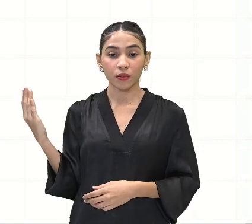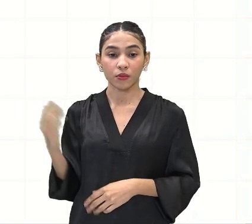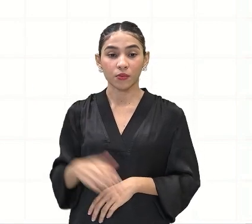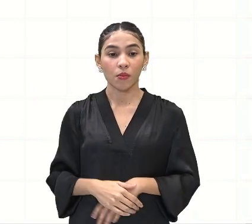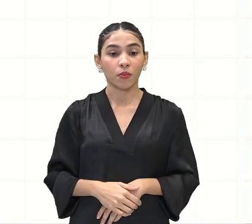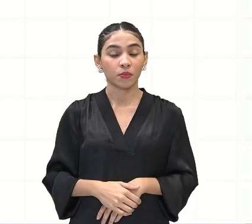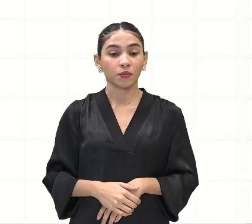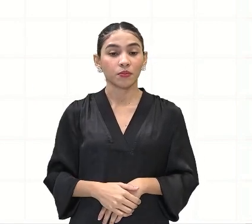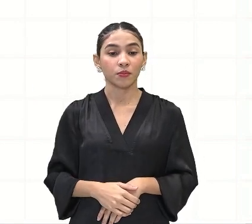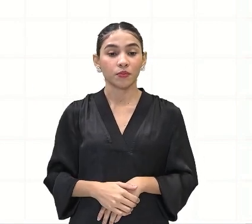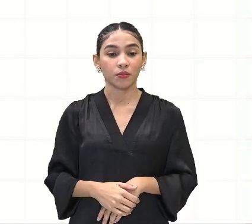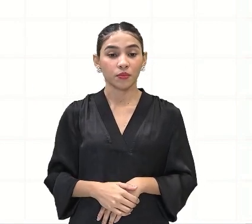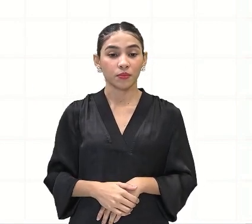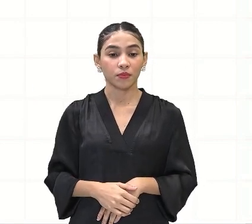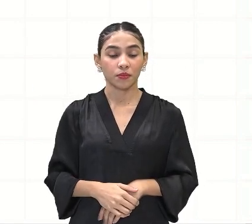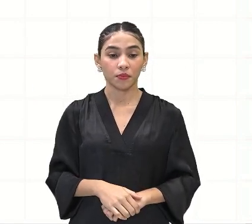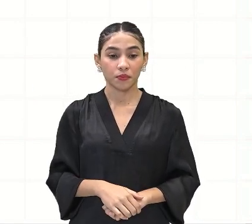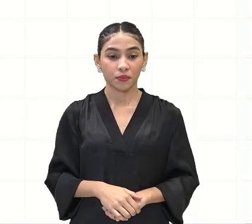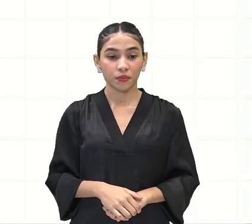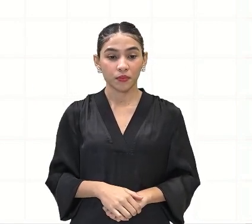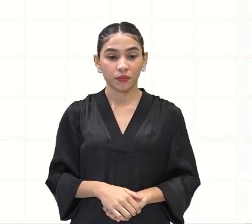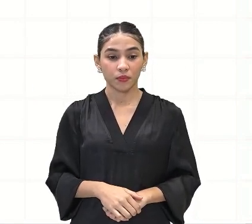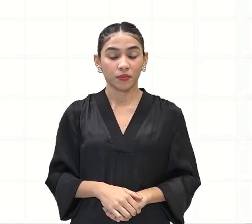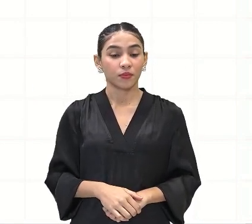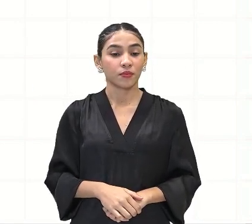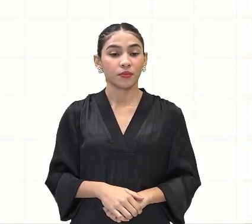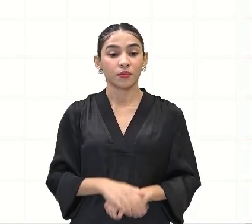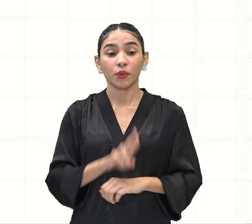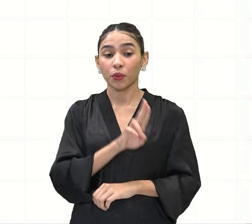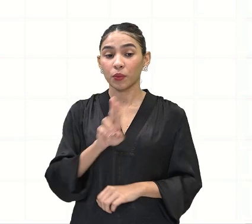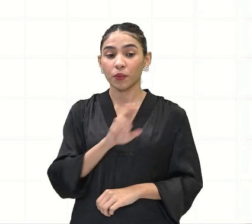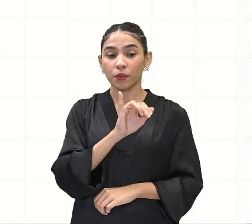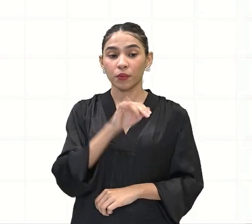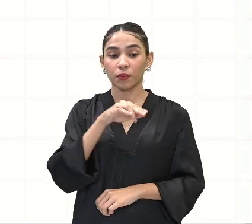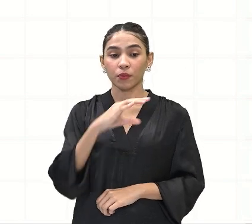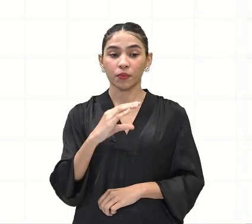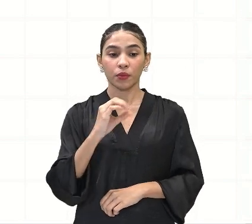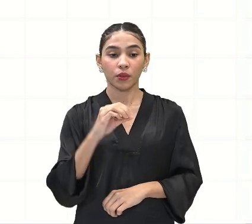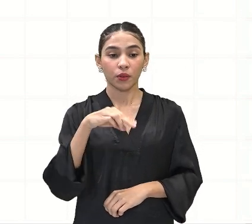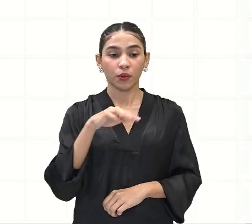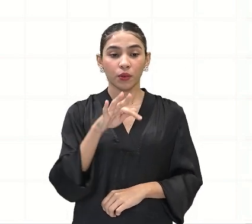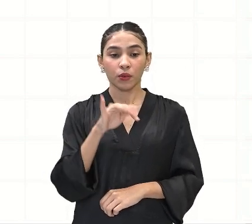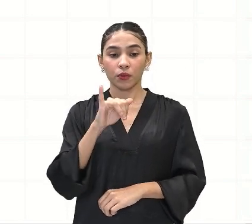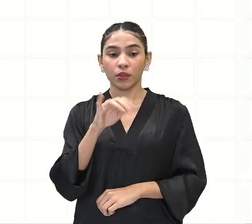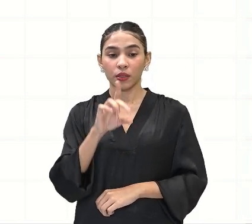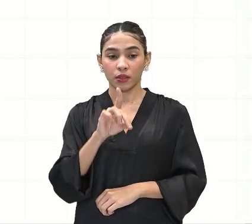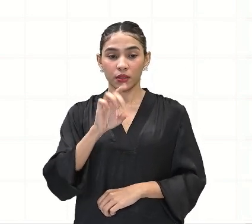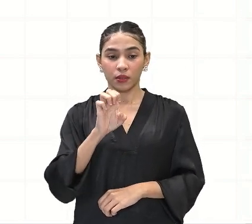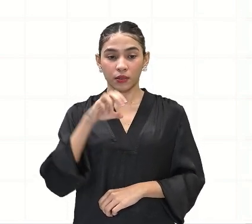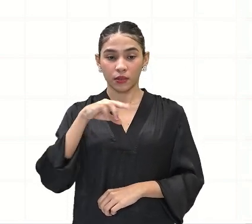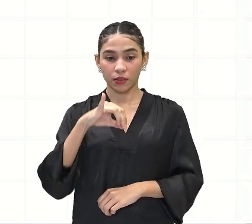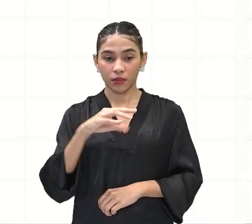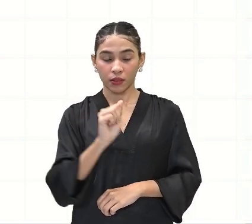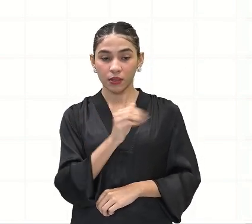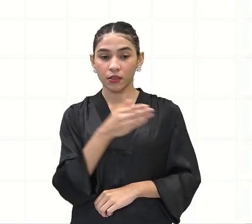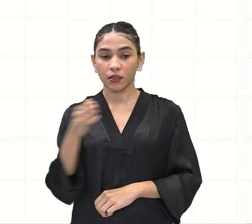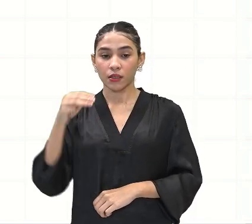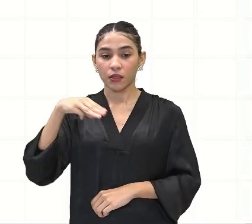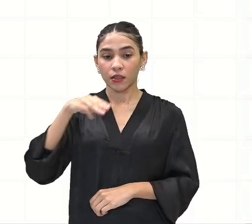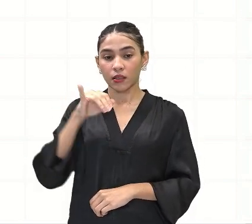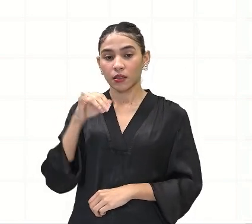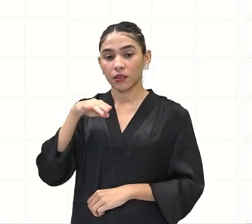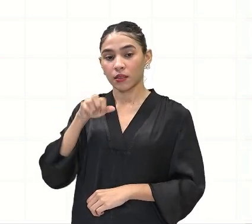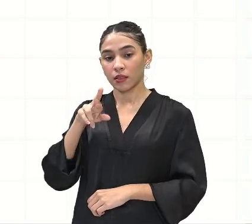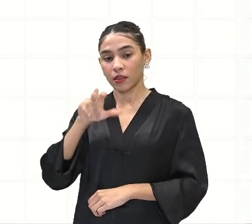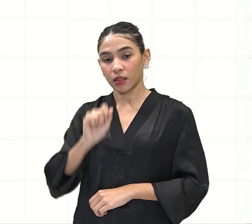Num primeiro momento, aquilo que chamamos de Inconfidência Mineira, né, que